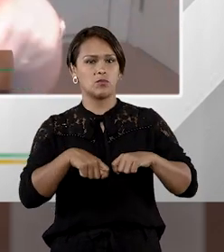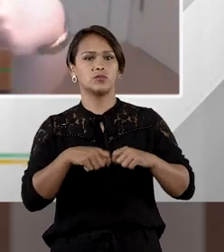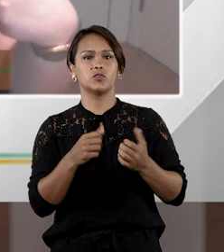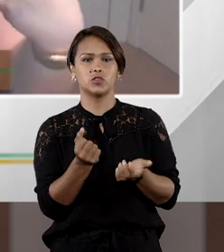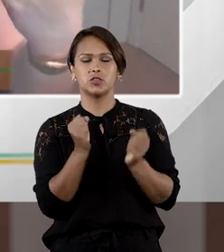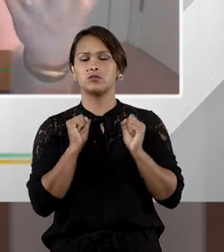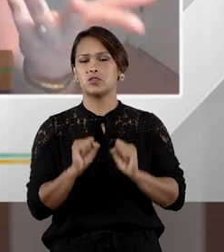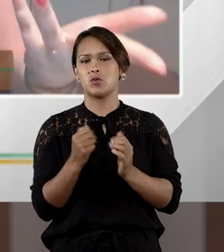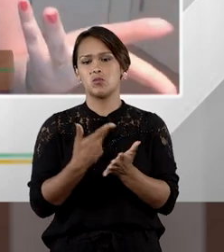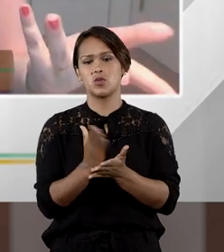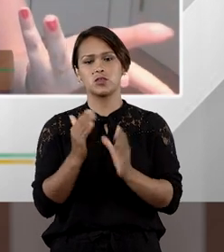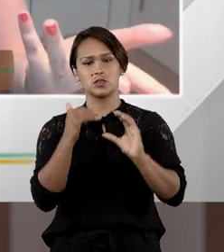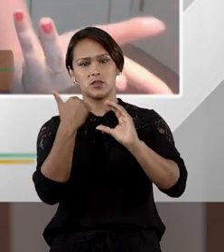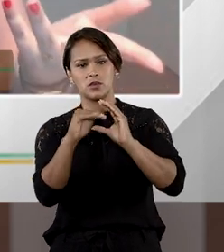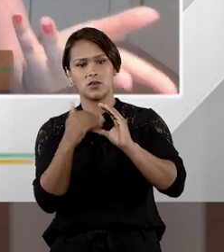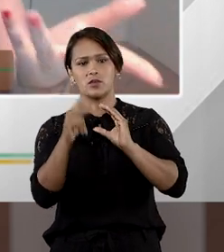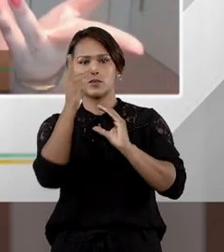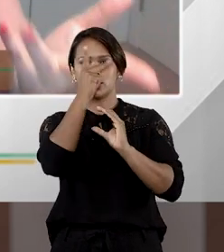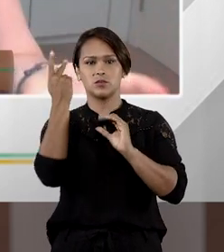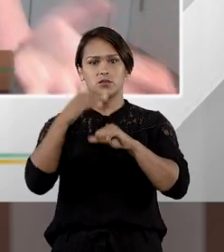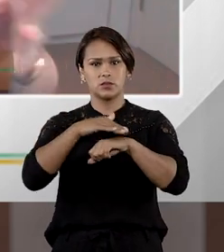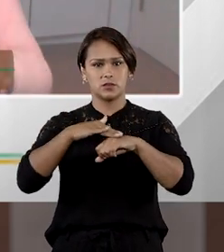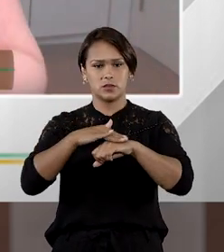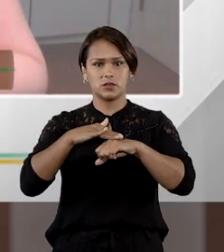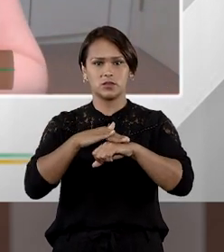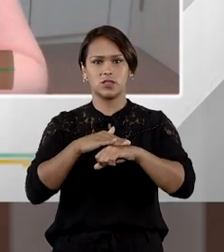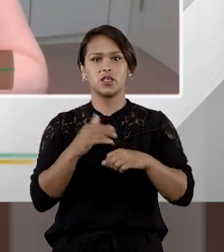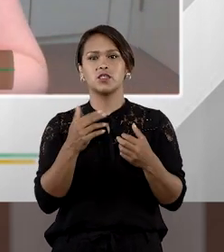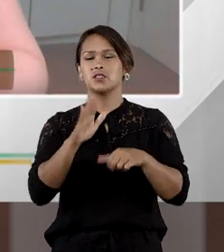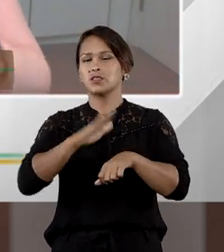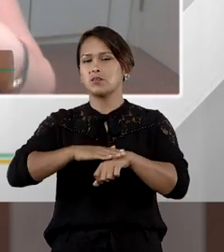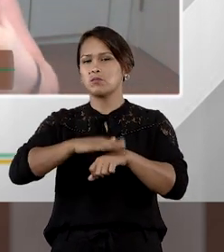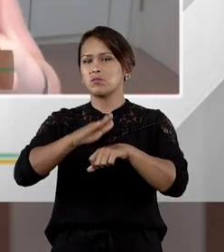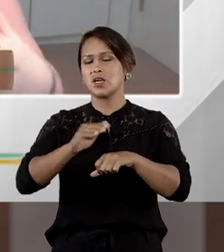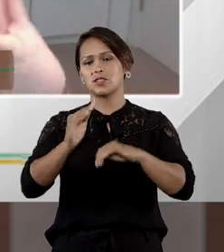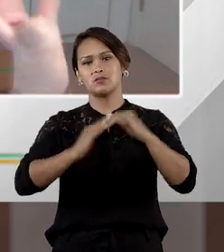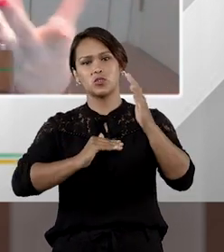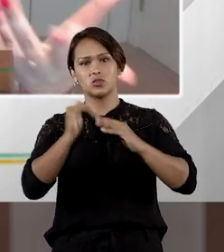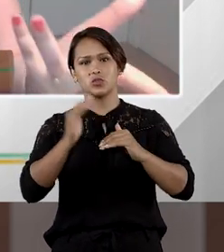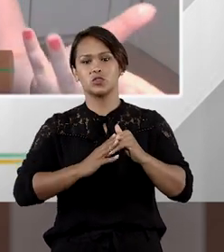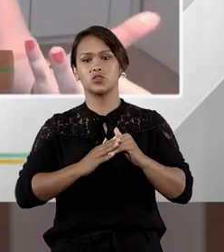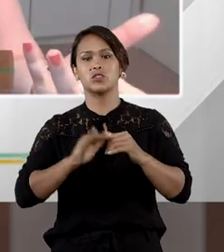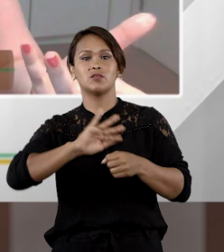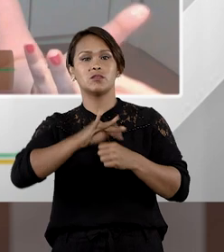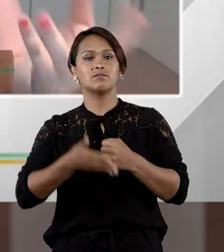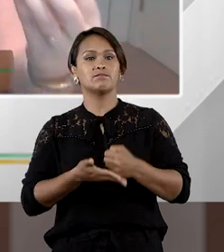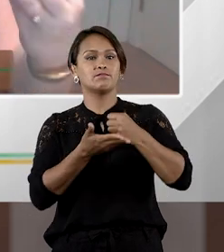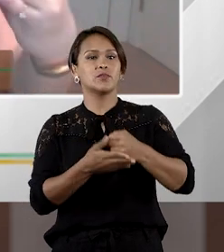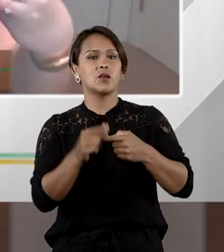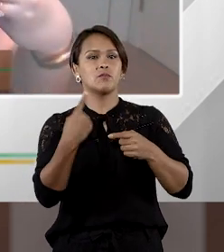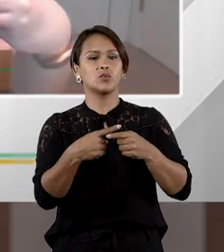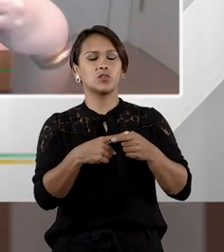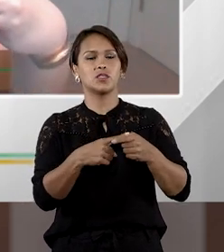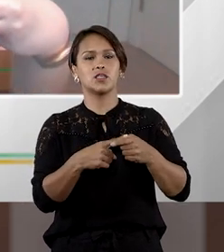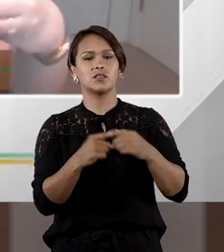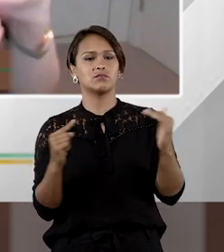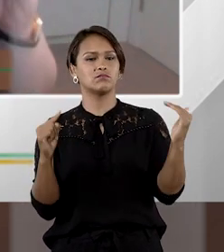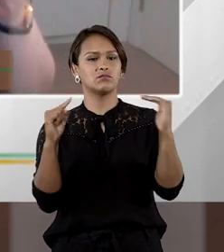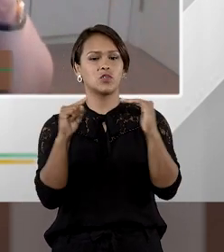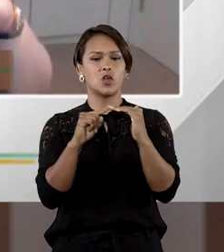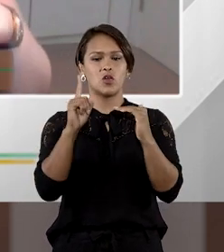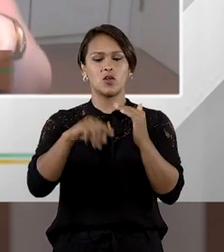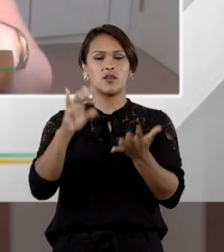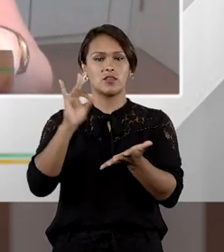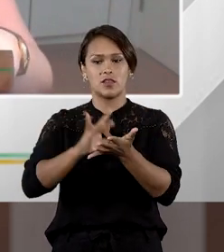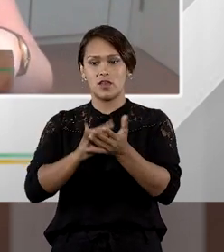eu encaminho as pessoas para as conversas, são muito mais produtivas e sustentáveis, porque são acordos baseados